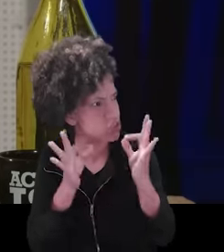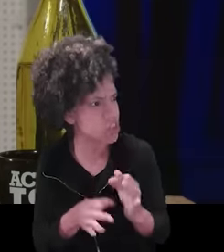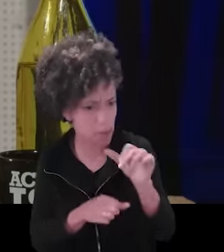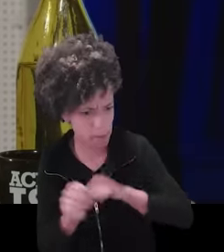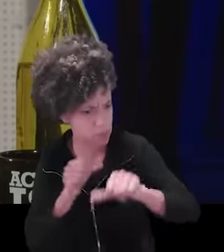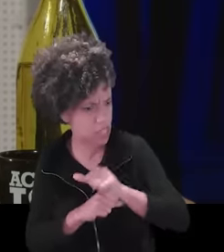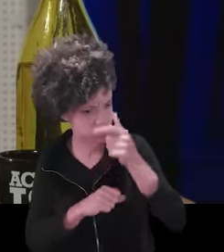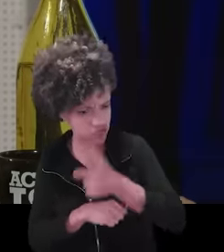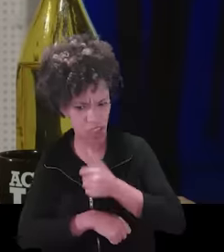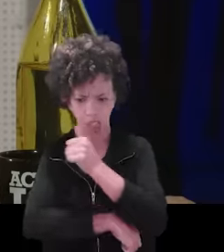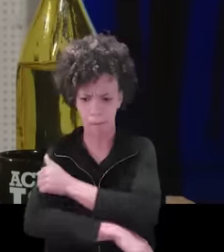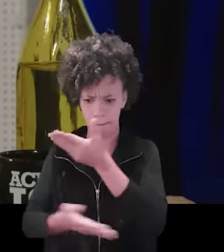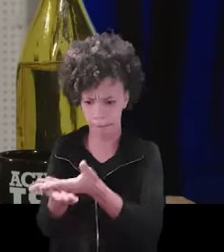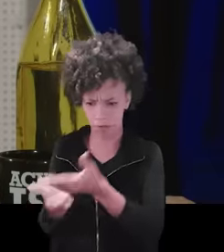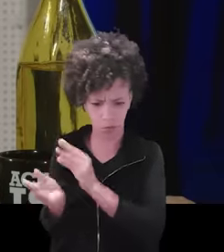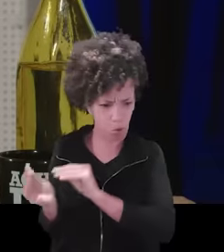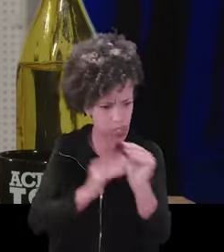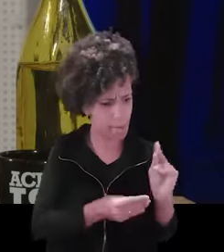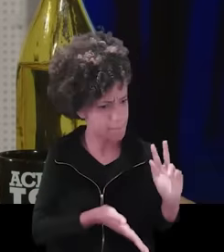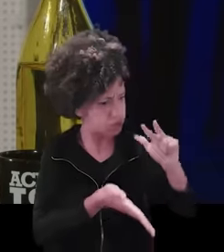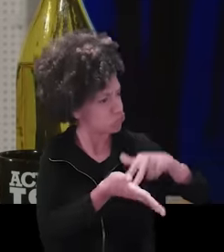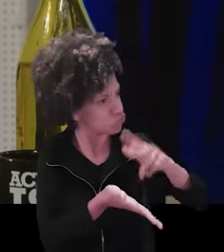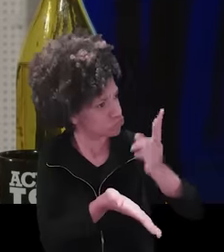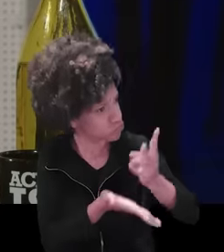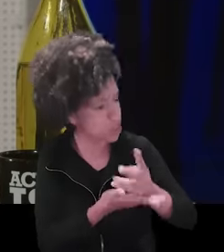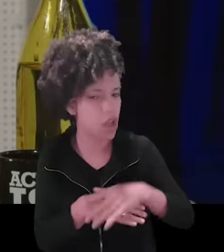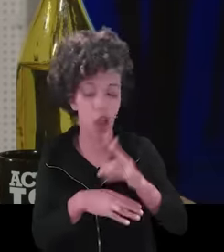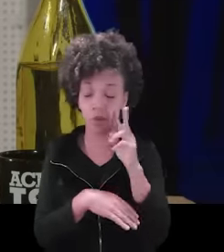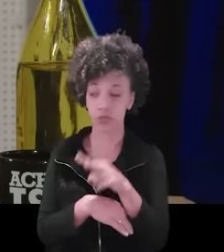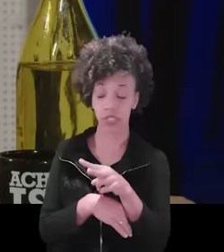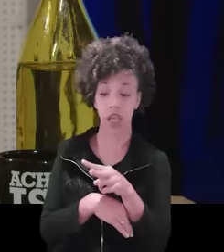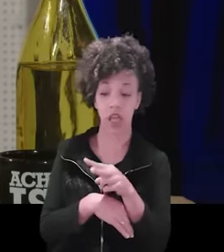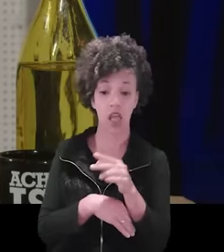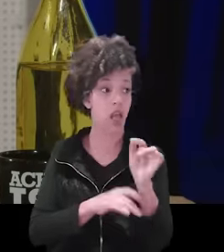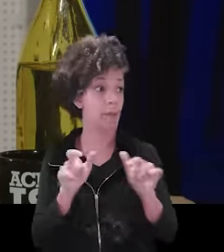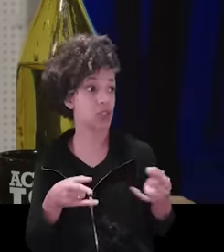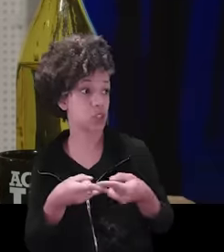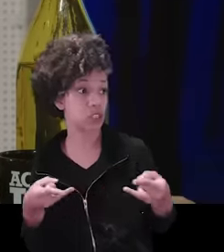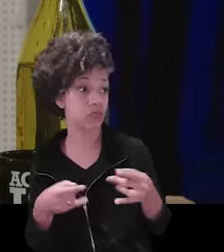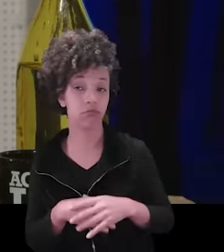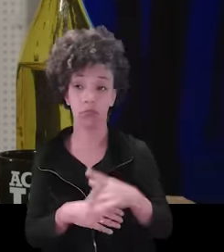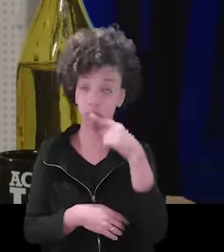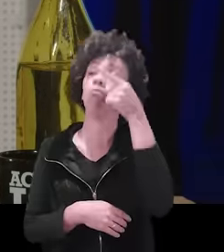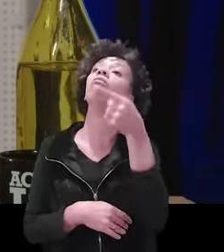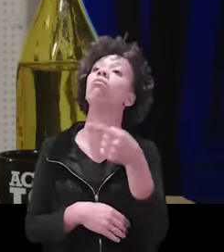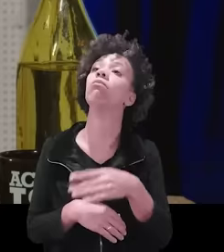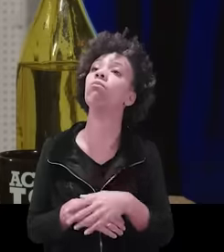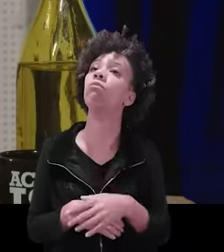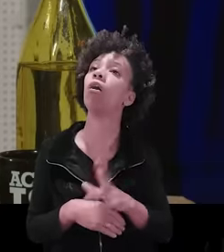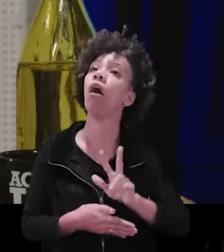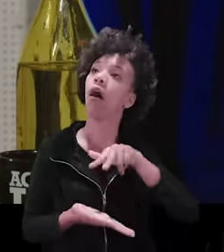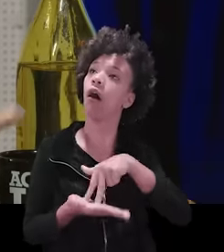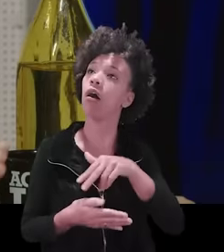eu ia mudar de status de visto estudante eu não tinha noção quando você chegar lá você vê que assim a pessoa que tem um encaixa é